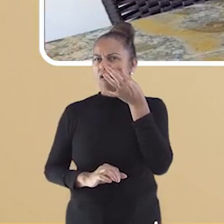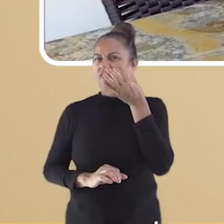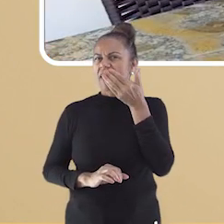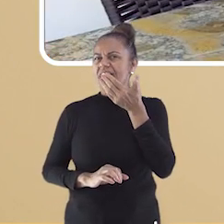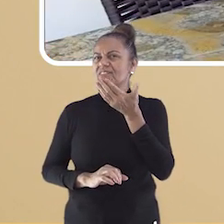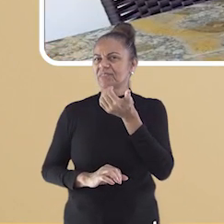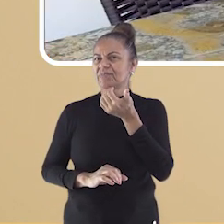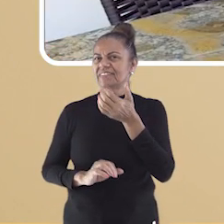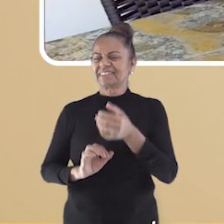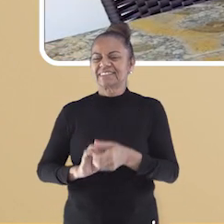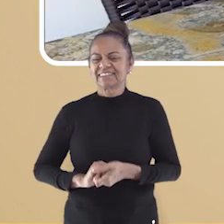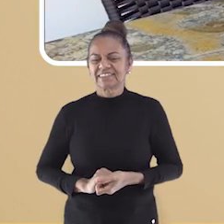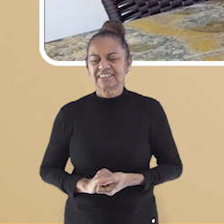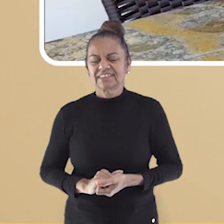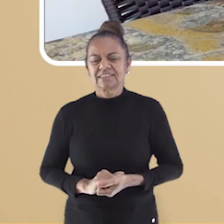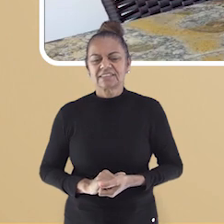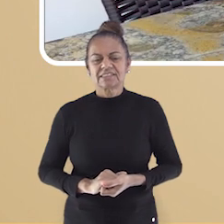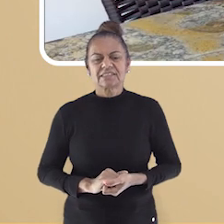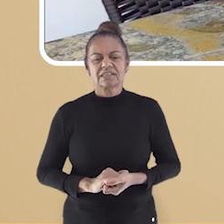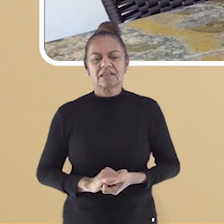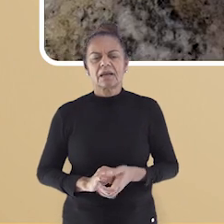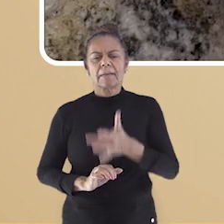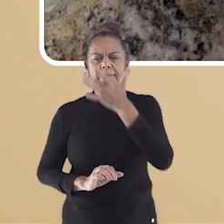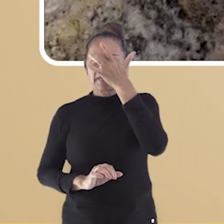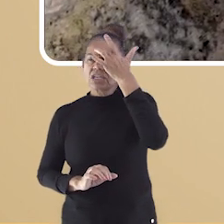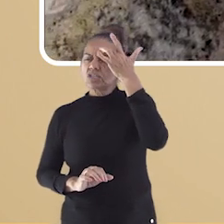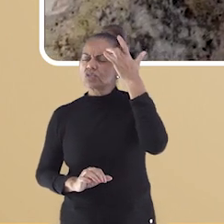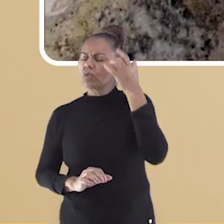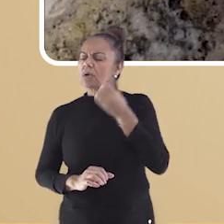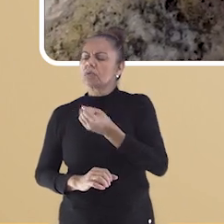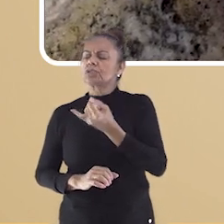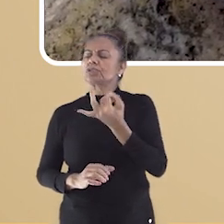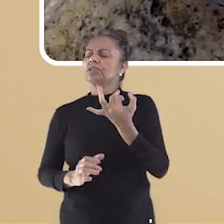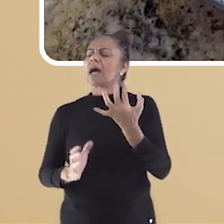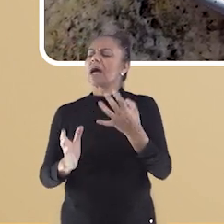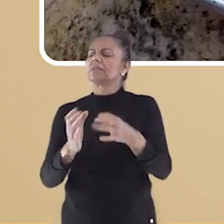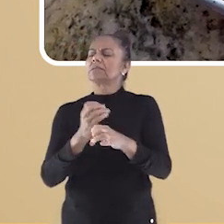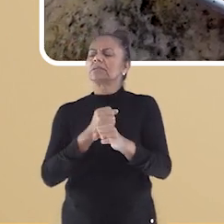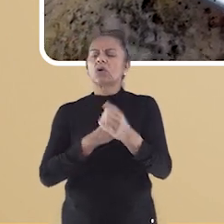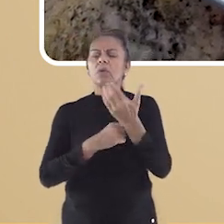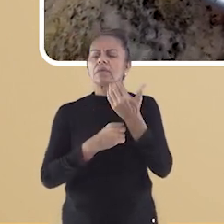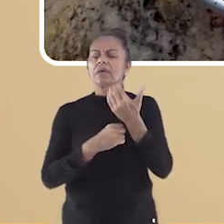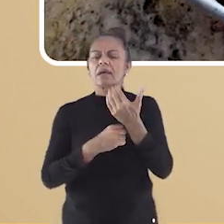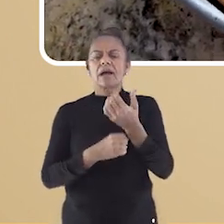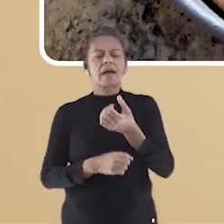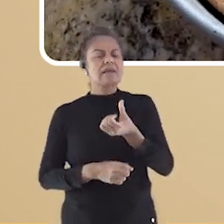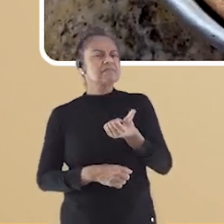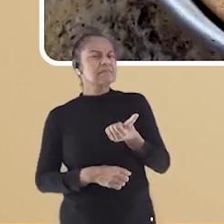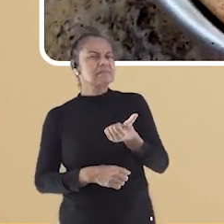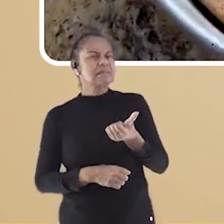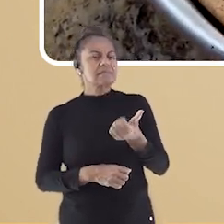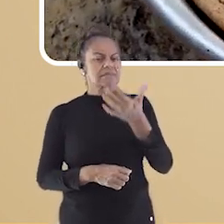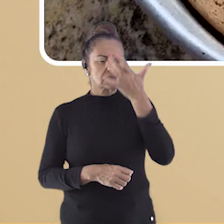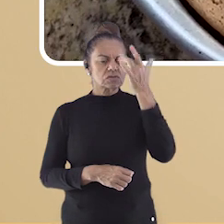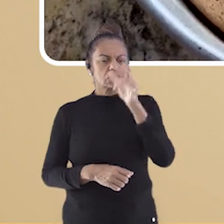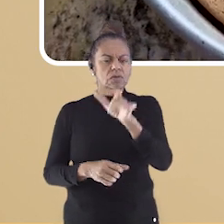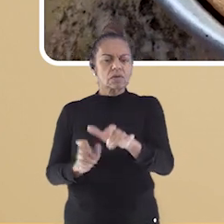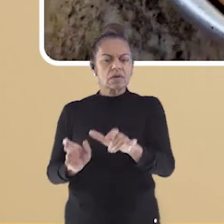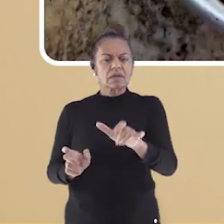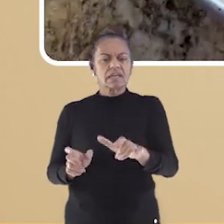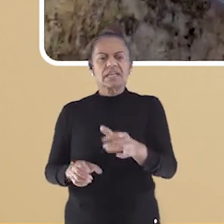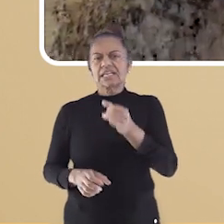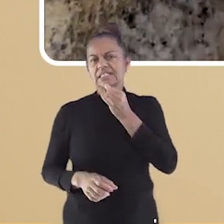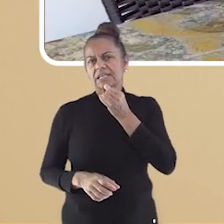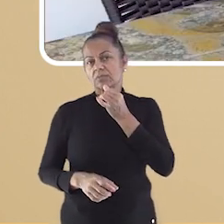dá em média para quantas pessoas? Essa brevidade dá para 6 pessoas. Legal. E se eu quiser